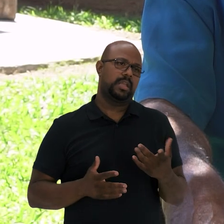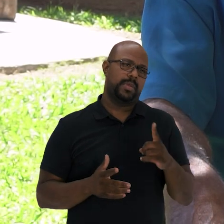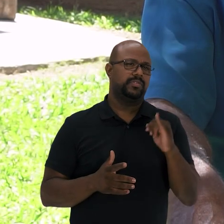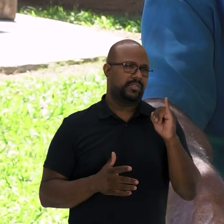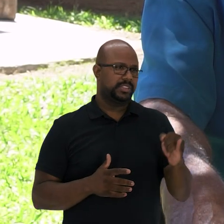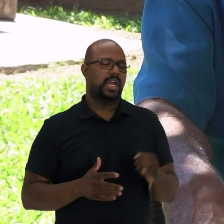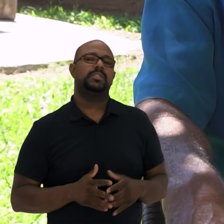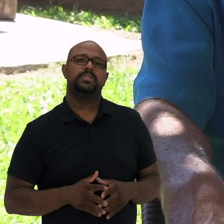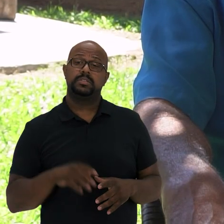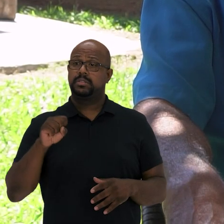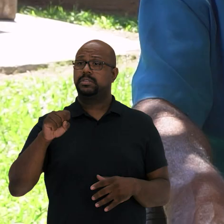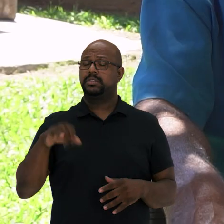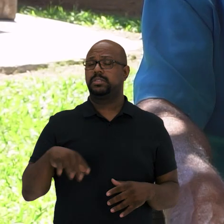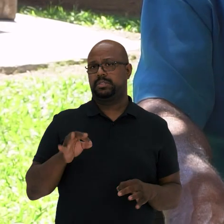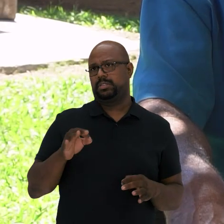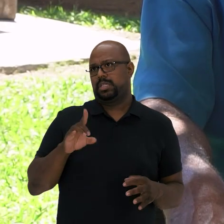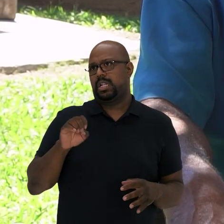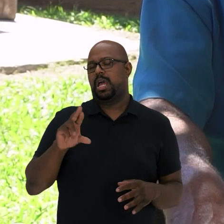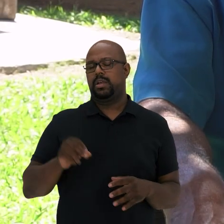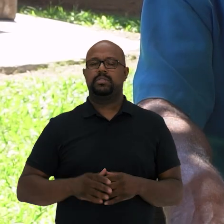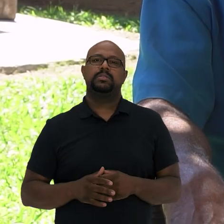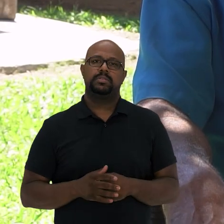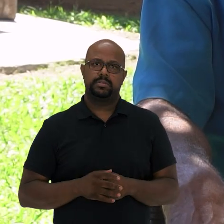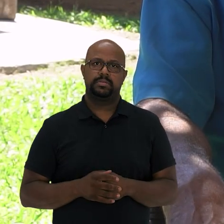a brigada foi avisada. Sim, claro.